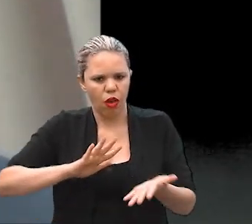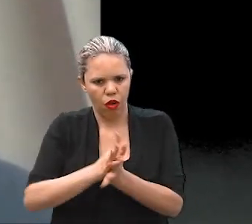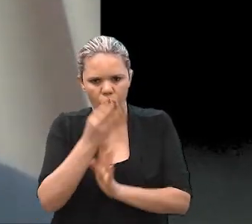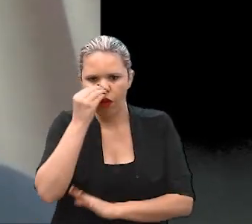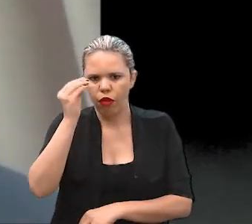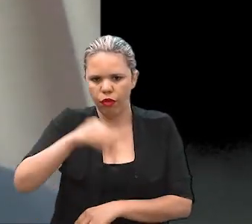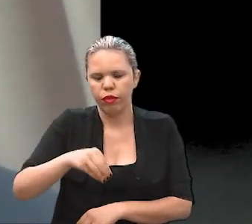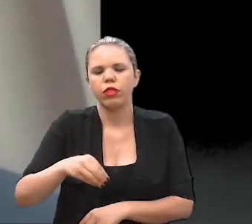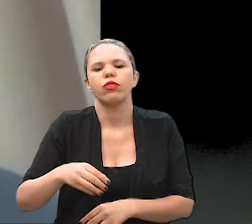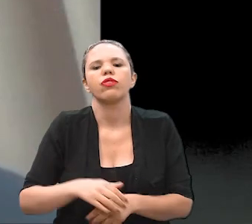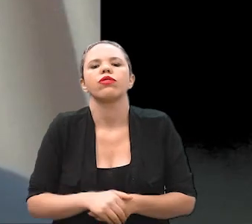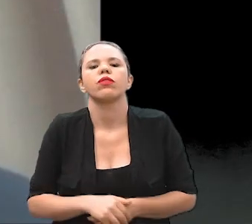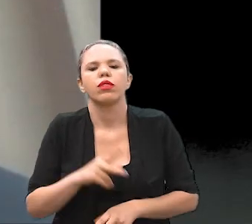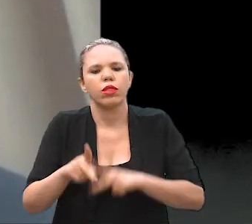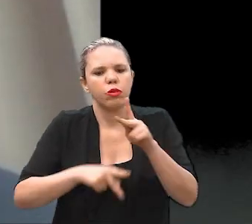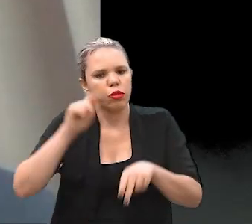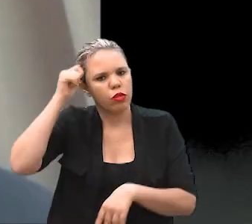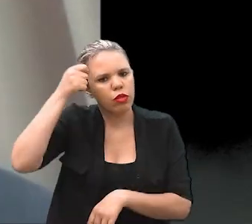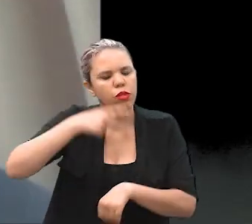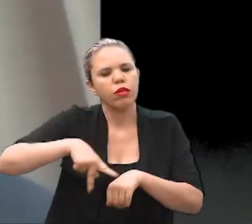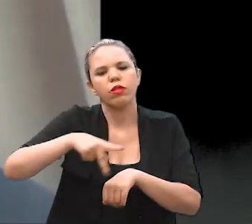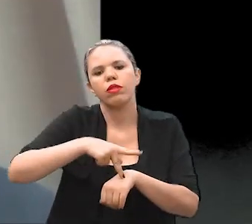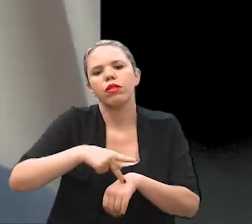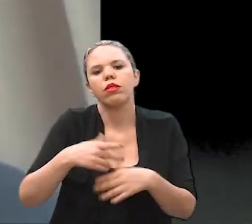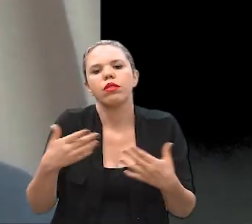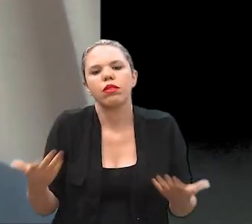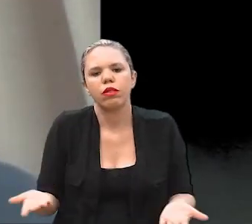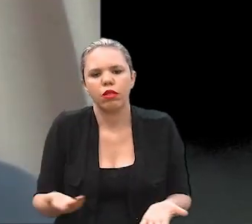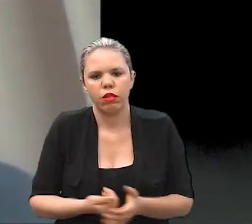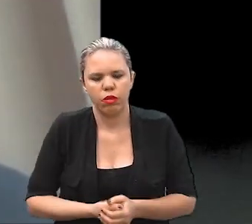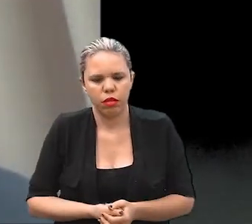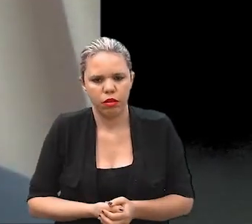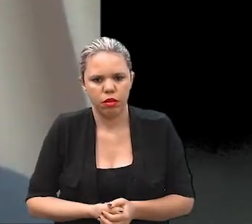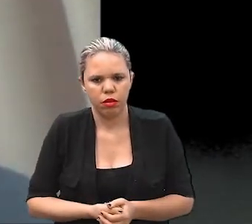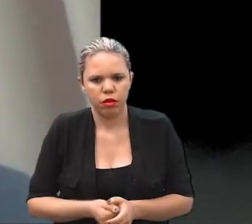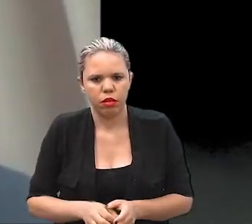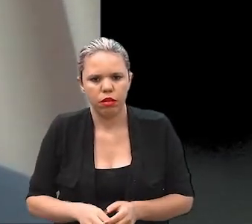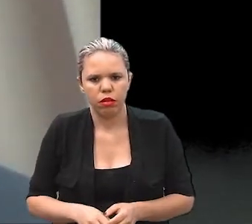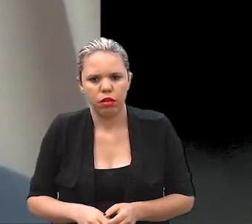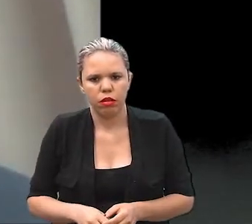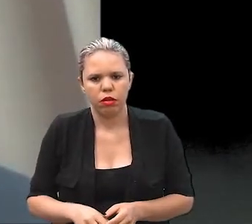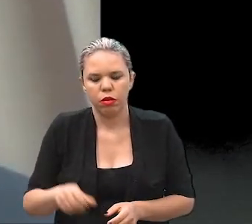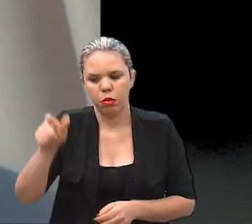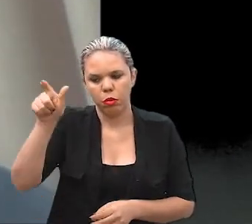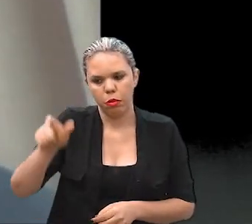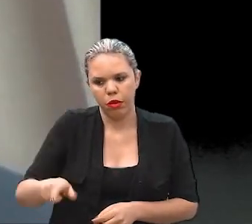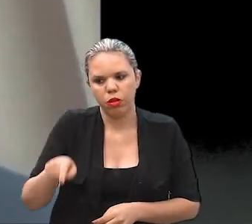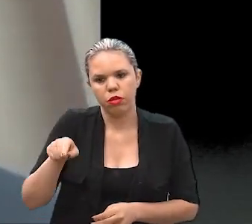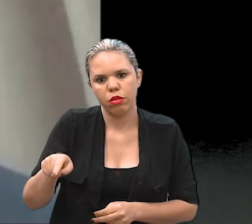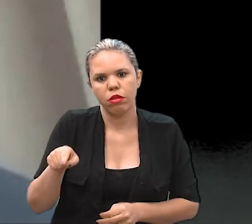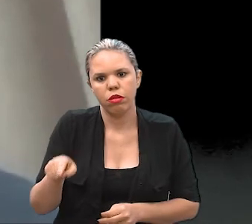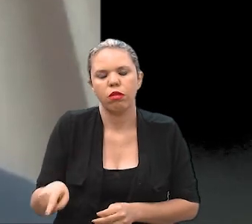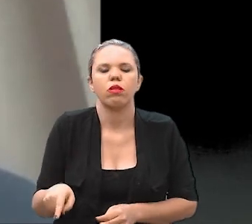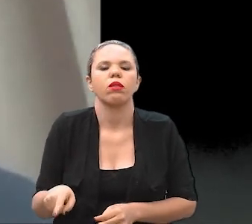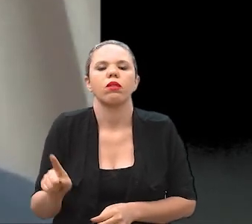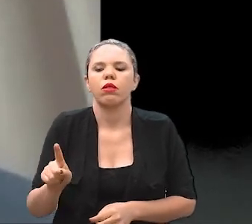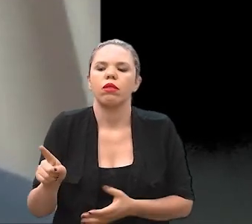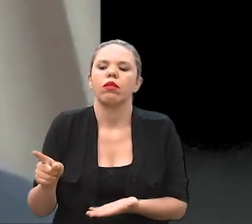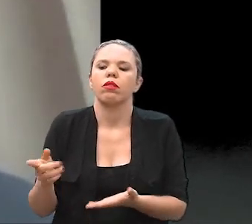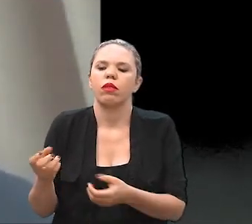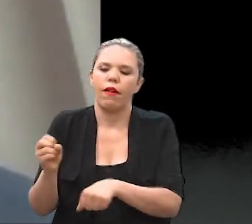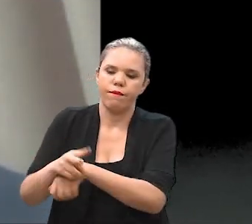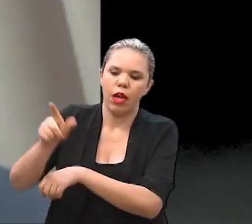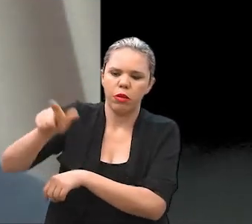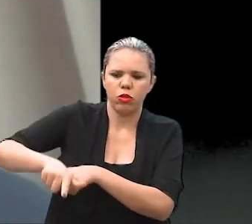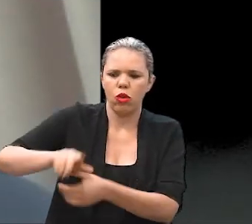muito o povo negro no nosso país, quando escala uma pessoa como esta e não exonera esse